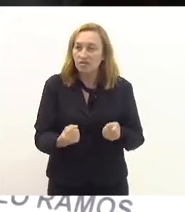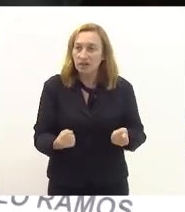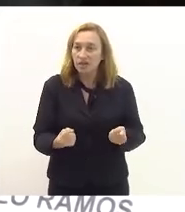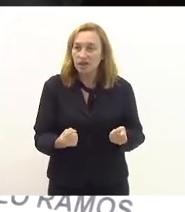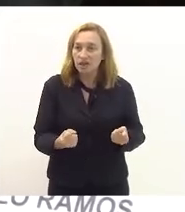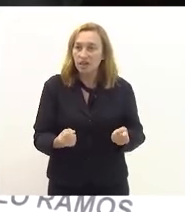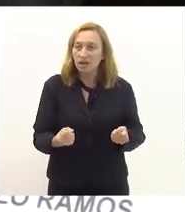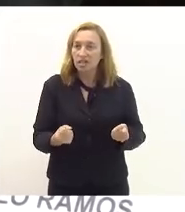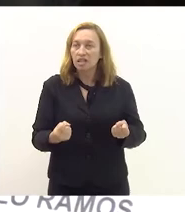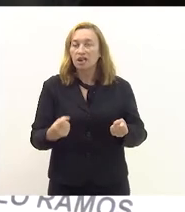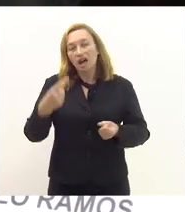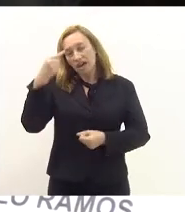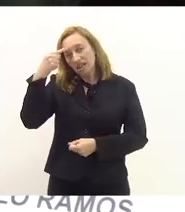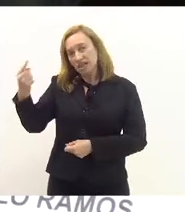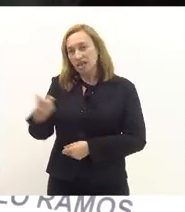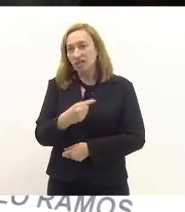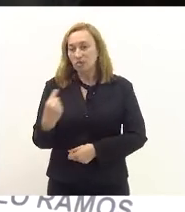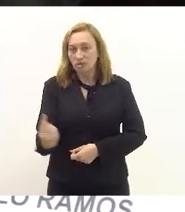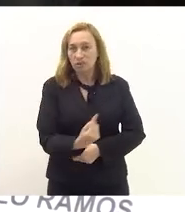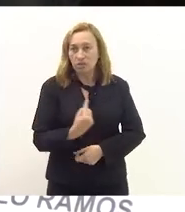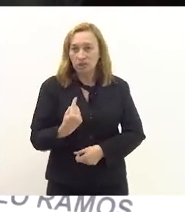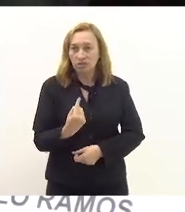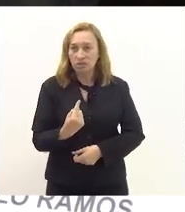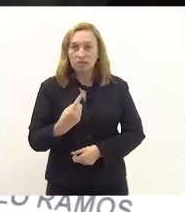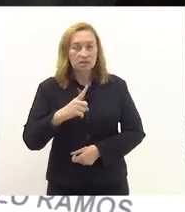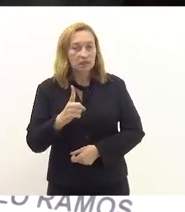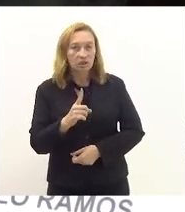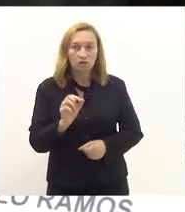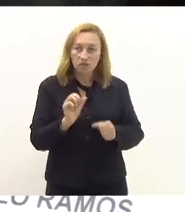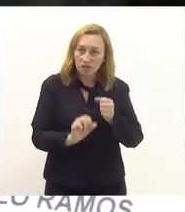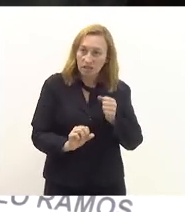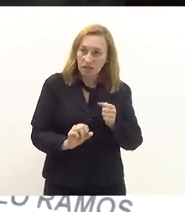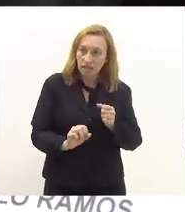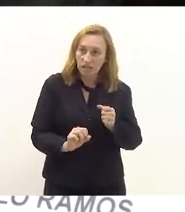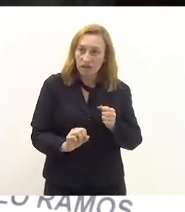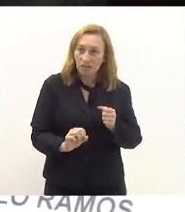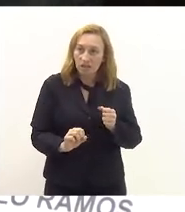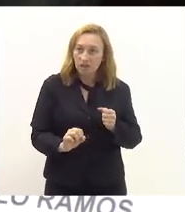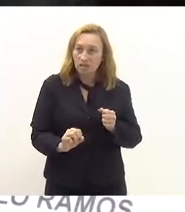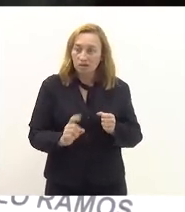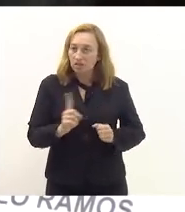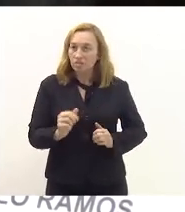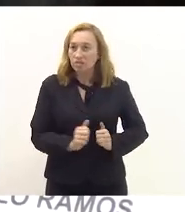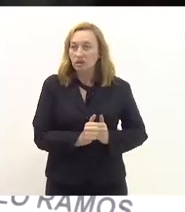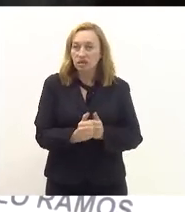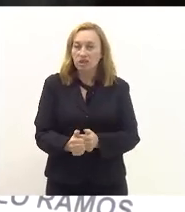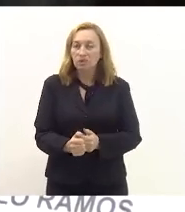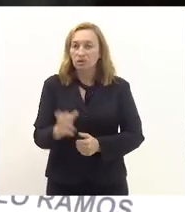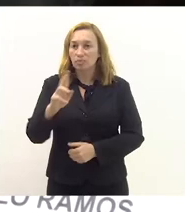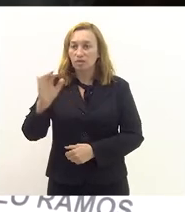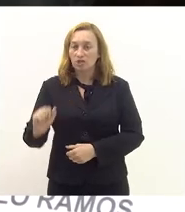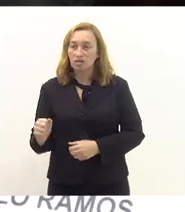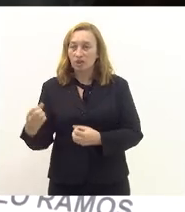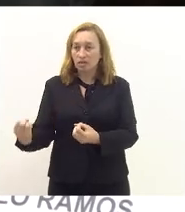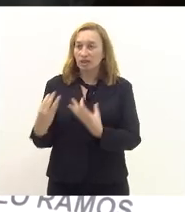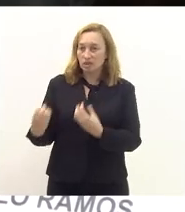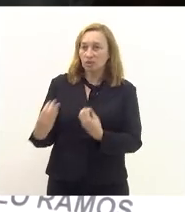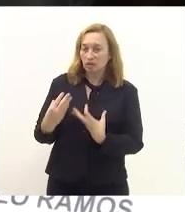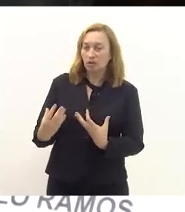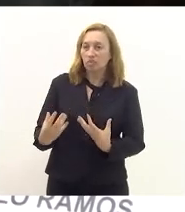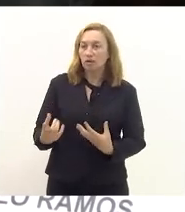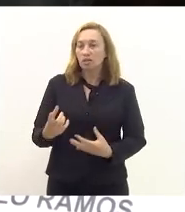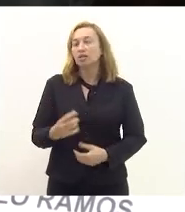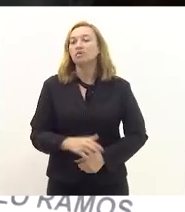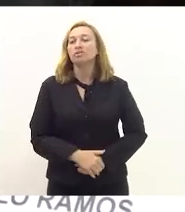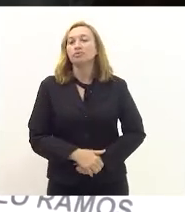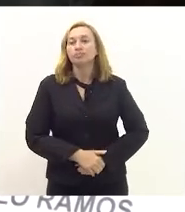coerência das nossas ideias. Se a gente não fizer isso, nós não estamos seguindo o que o Brizola nos ensinou. Nós não